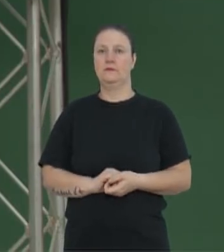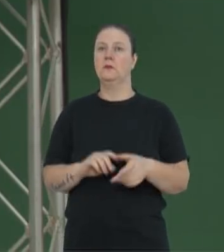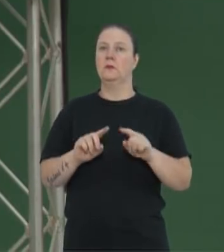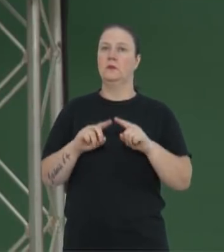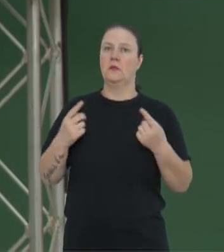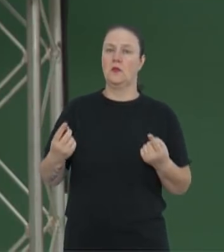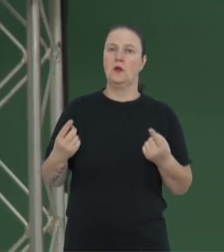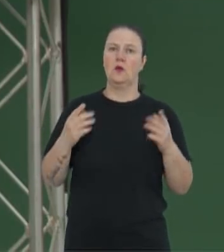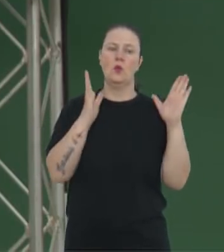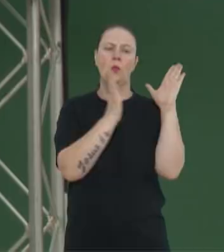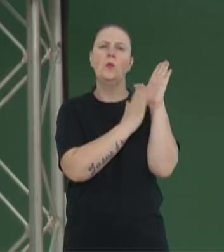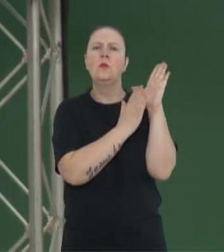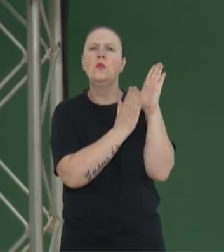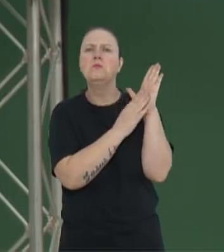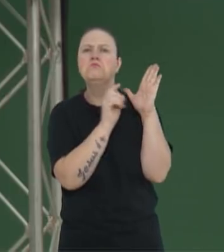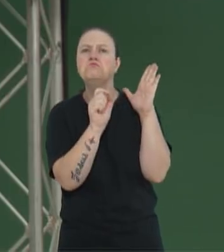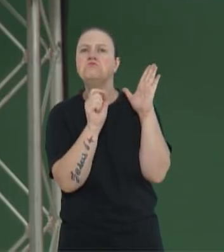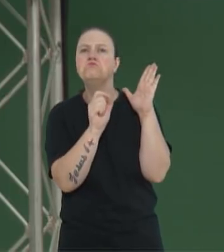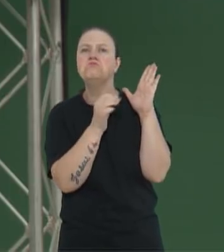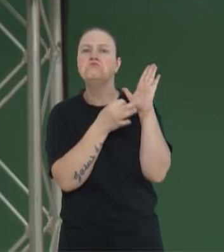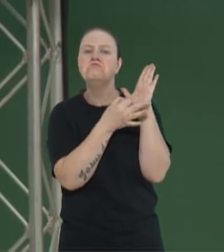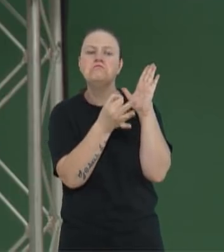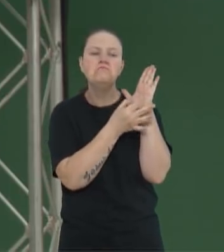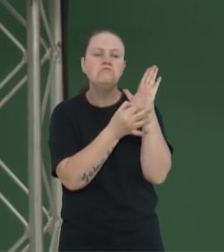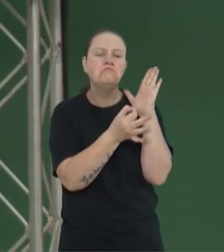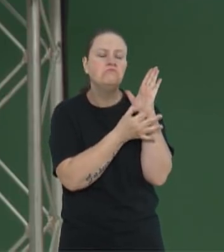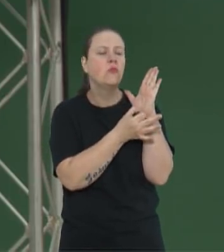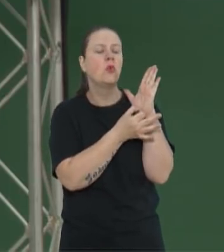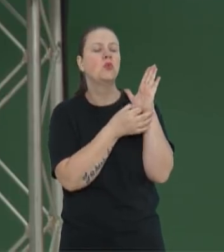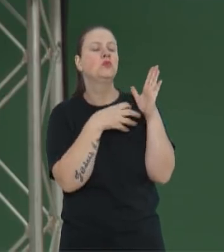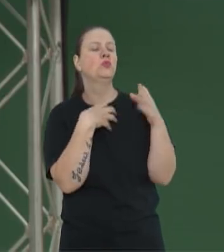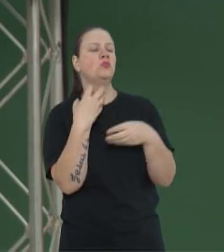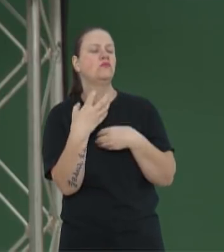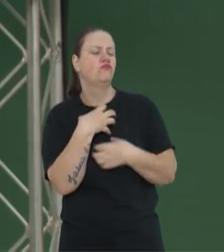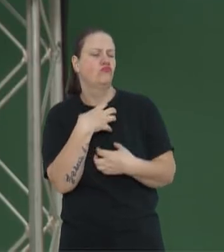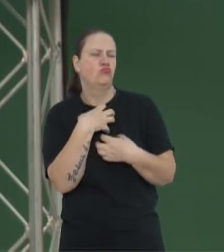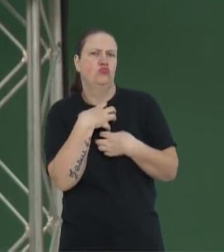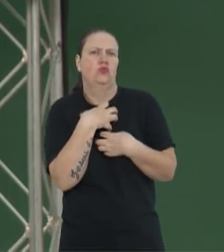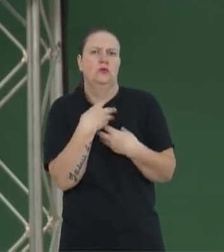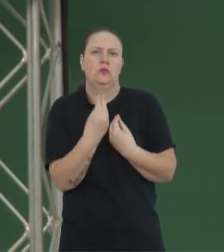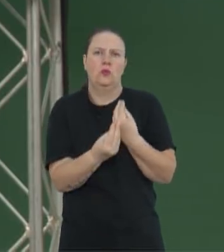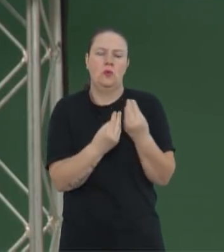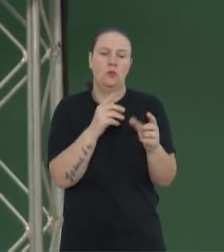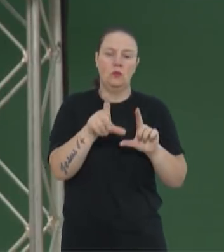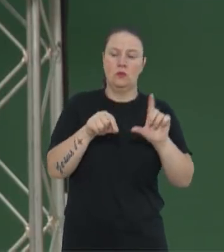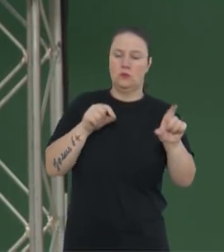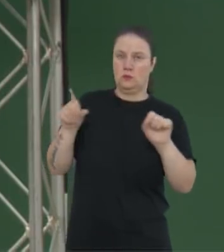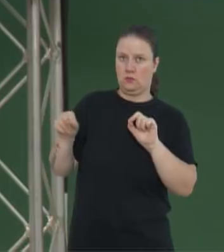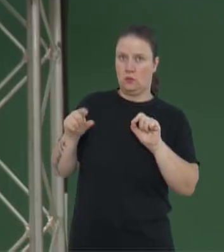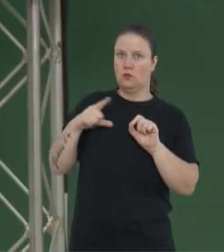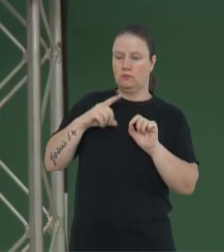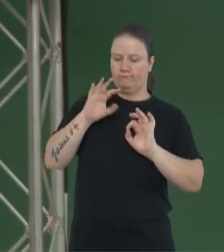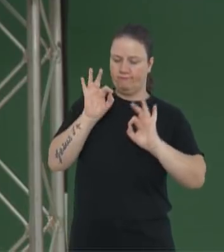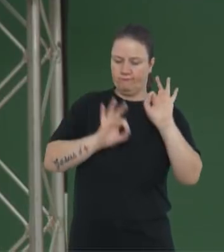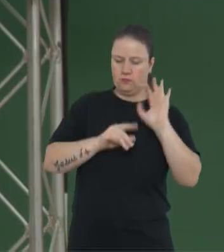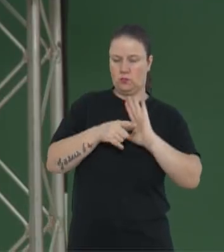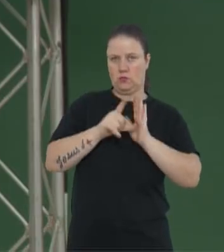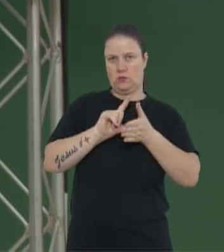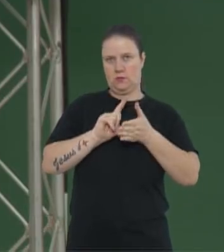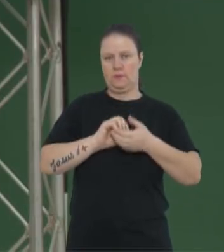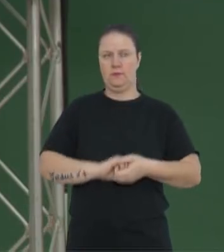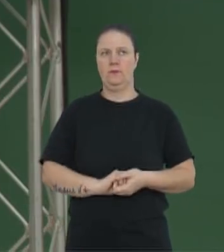a proposta deles geralmente é mais crítica, mais irônica, então eles são escolhidos com esse propósito. E o objeto trouvé